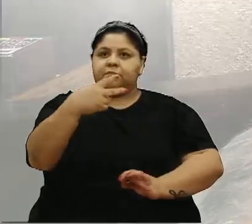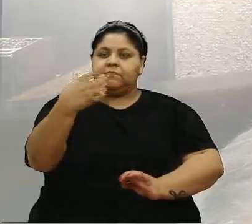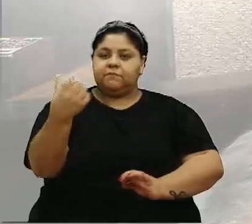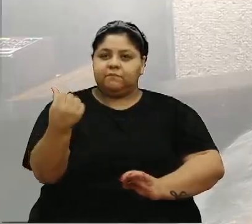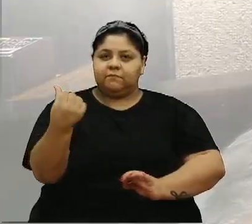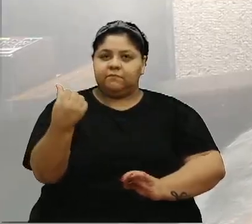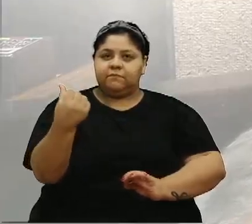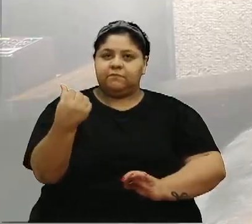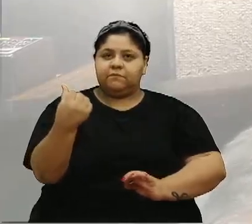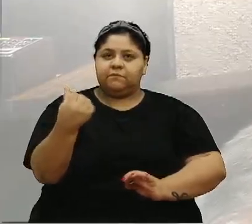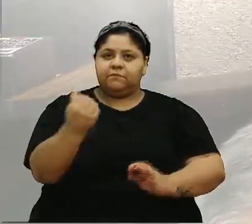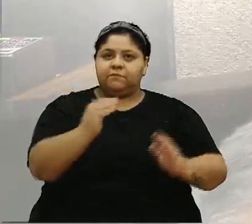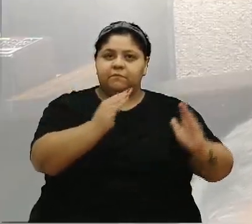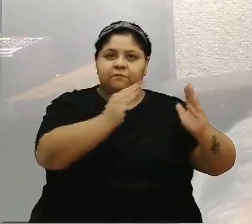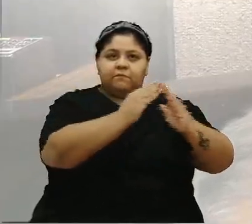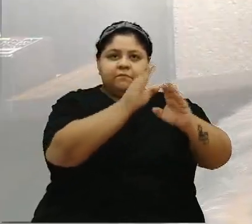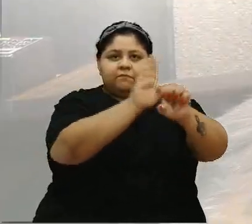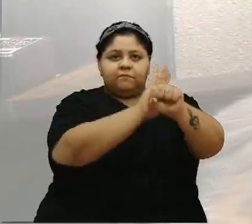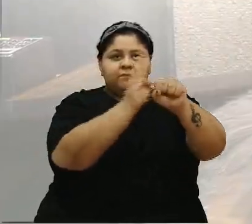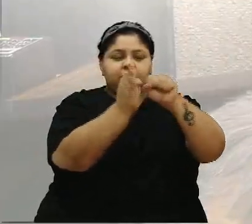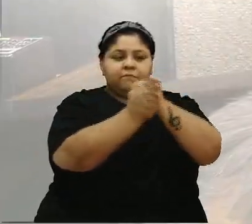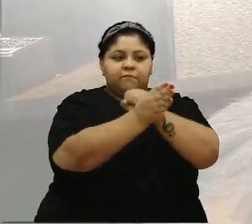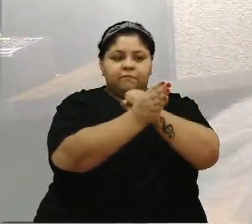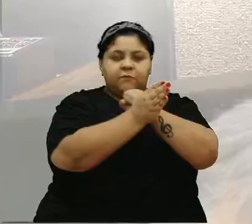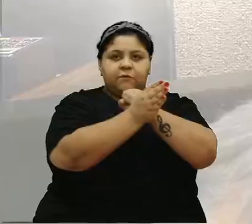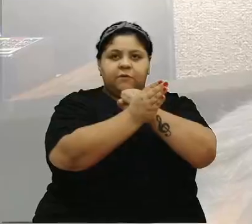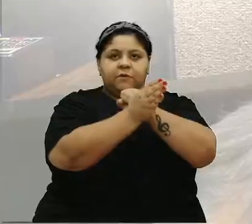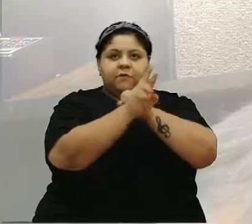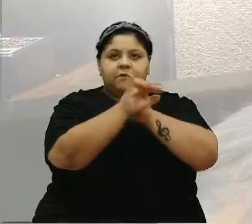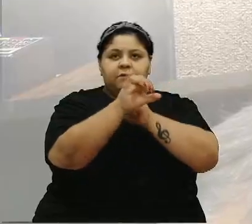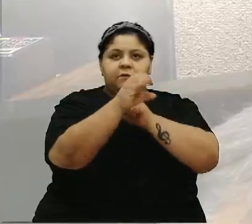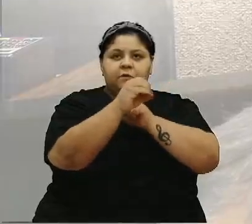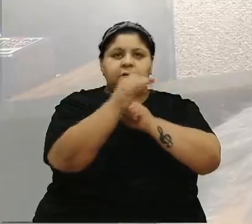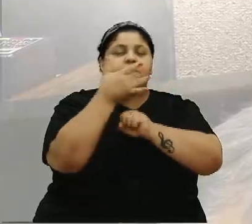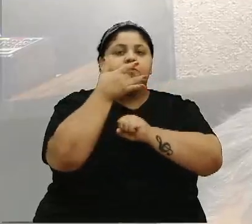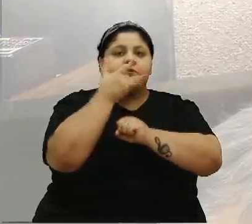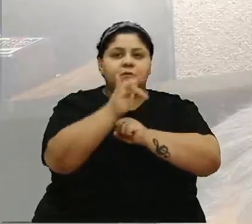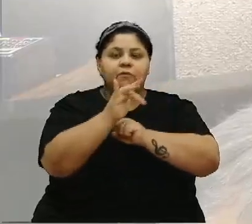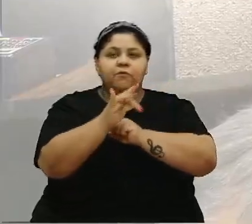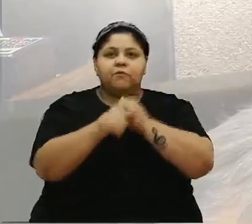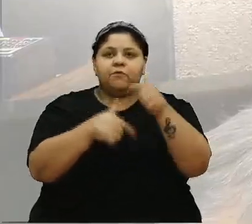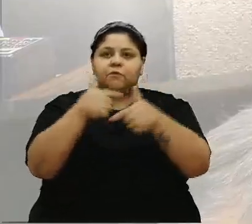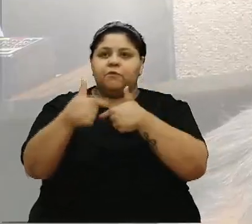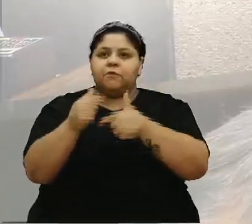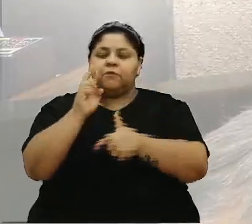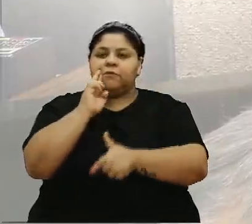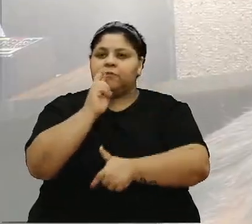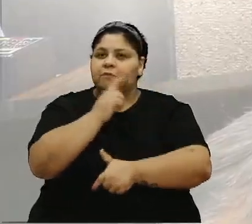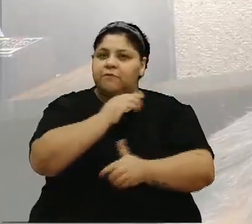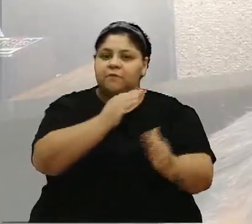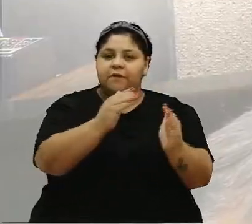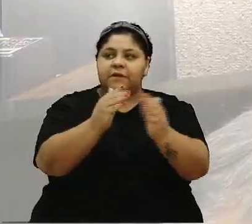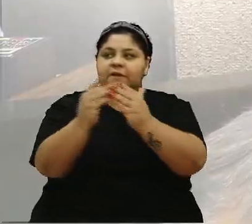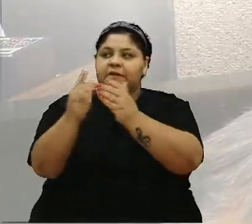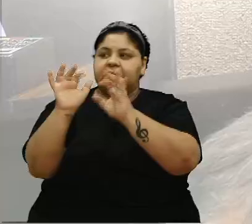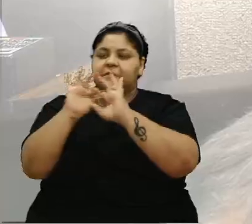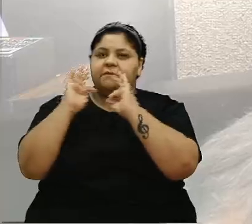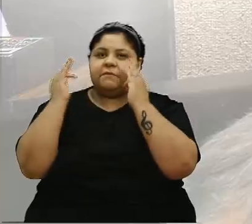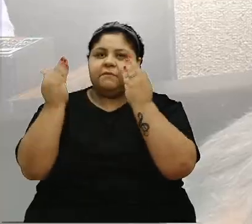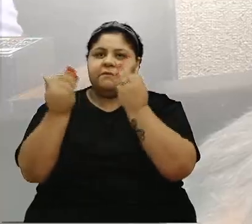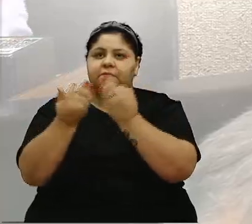7/12/1926, foi moradora ali do bairro Rio Branco. Trabalhou em restaurantes, em casas de família,